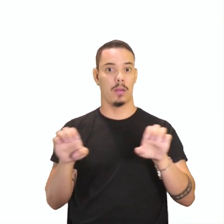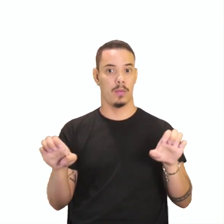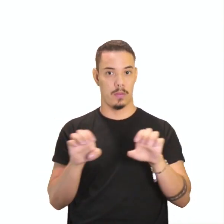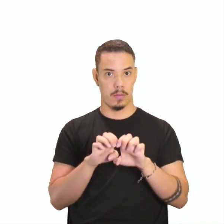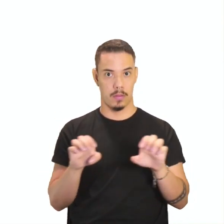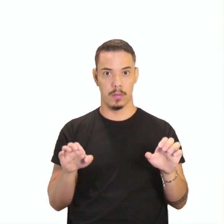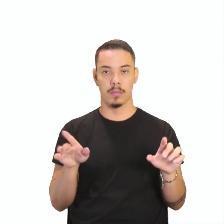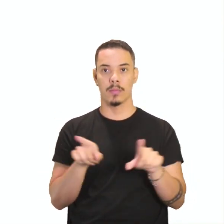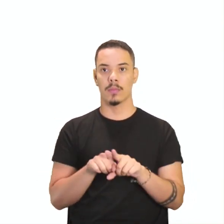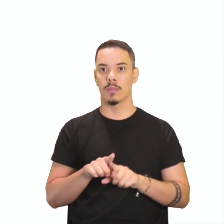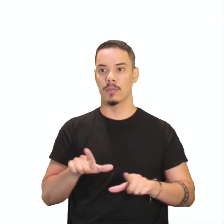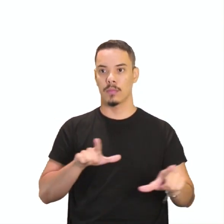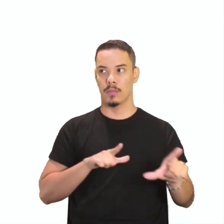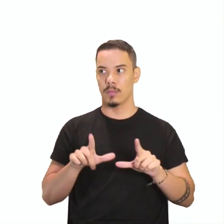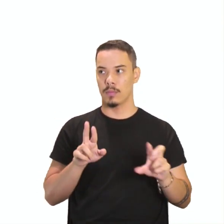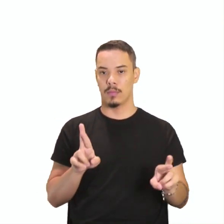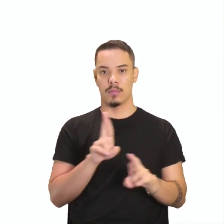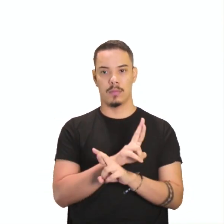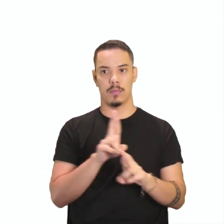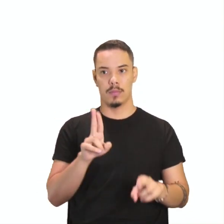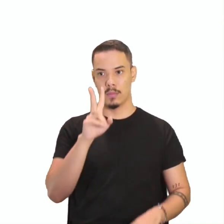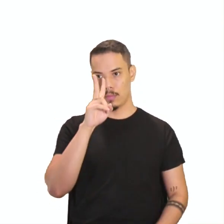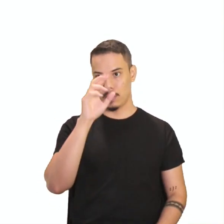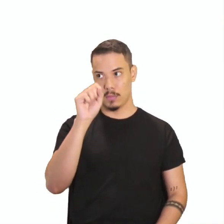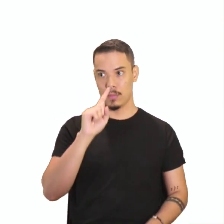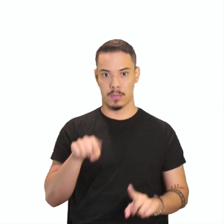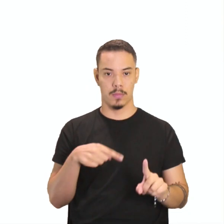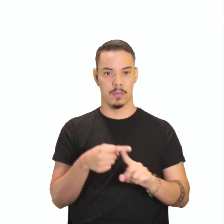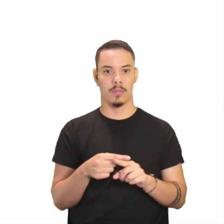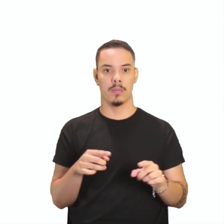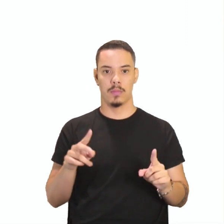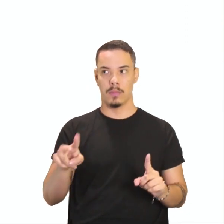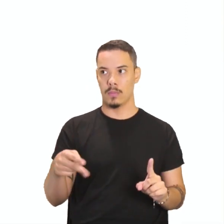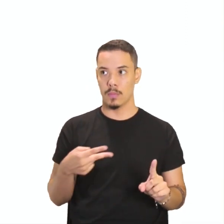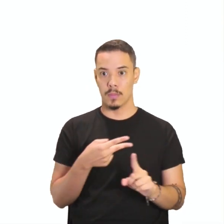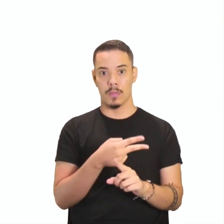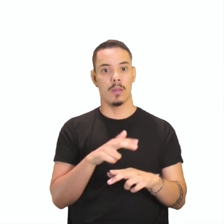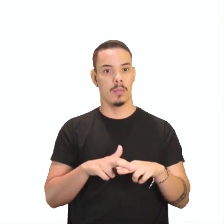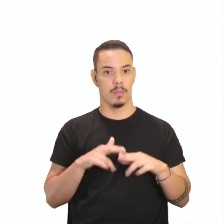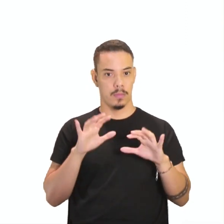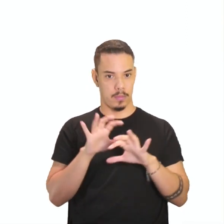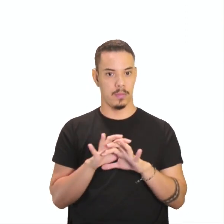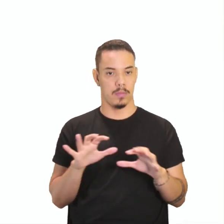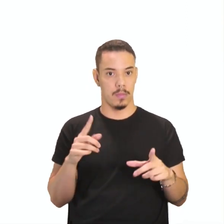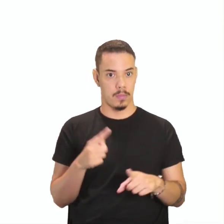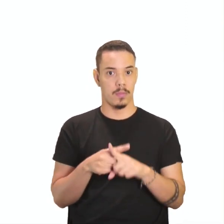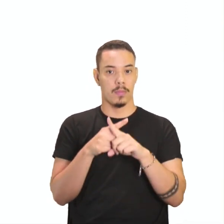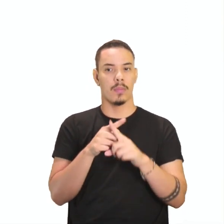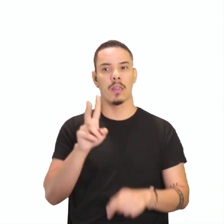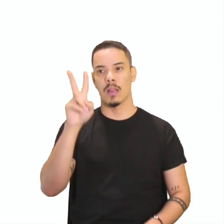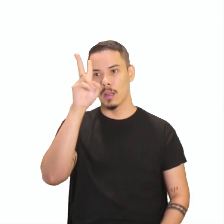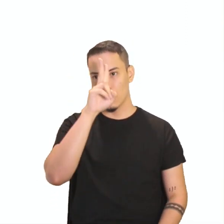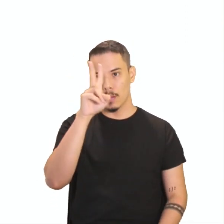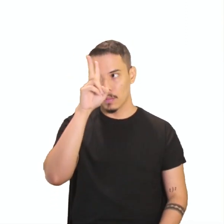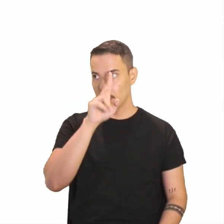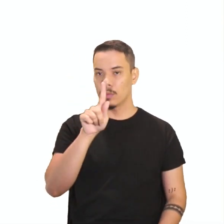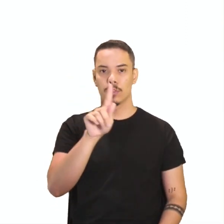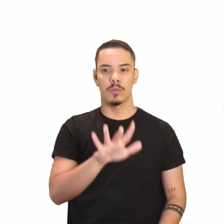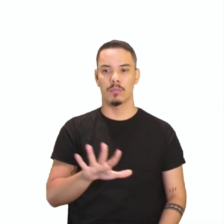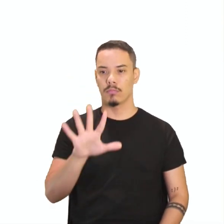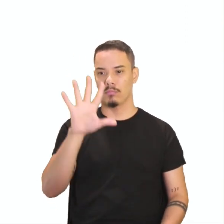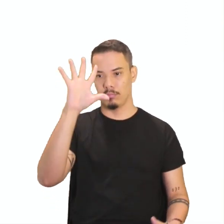Bom, o trabalho está relacionado à força e ao deslocamento, basicamente falando. Então tá ali, ó. Força vezes deslocamento, lembrando que o no geral, força e